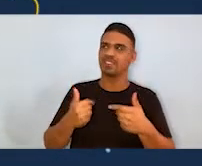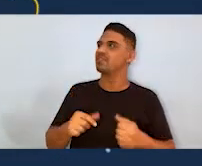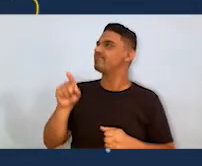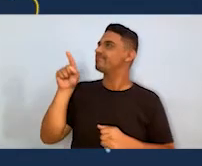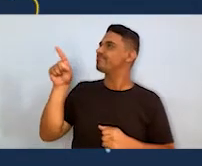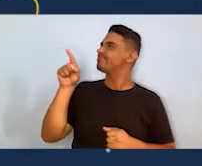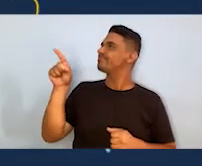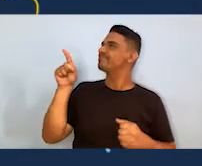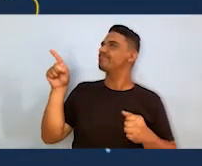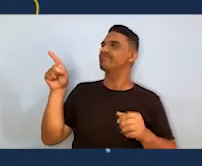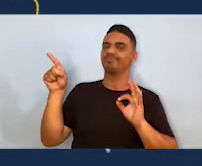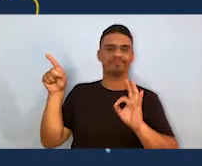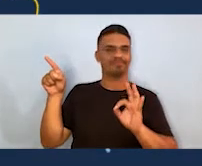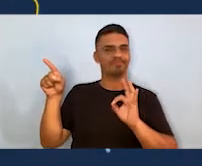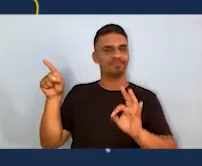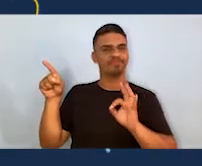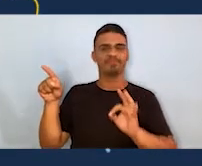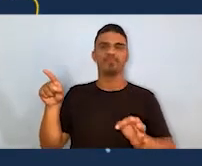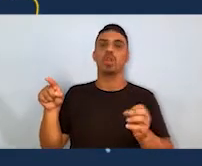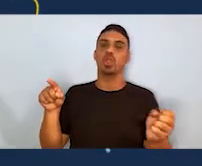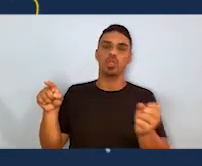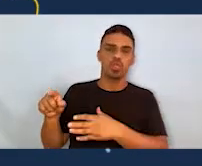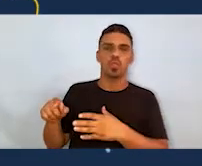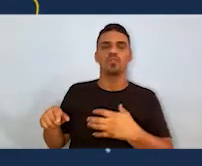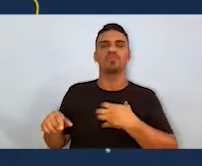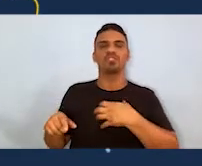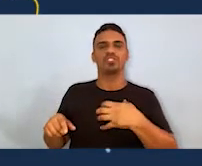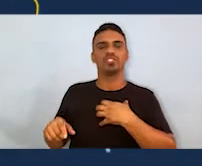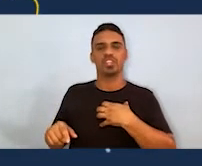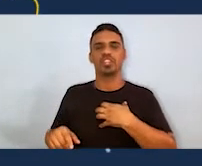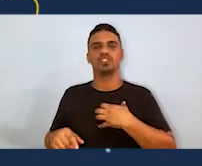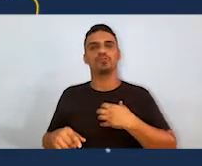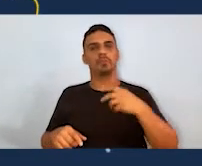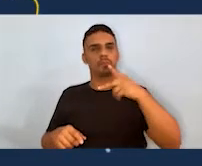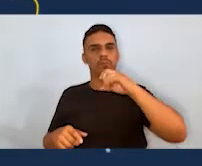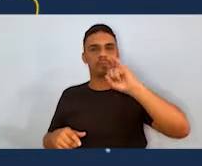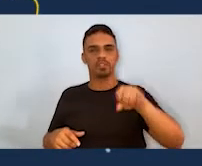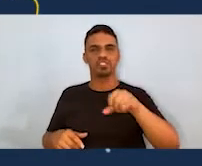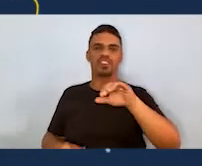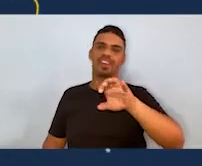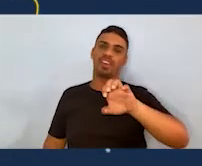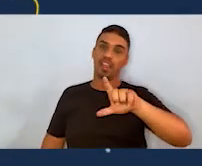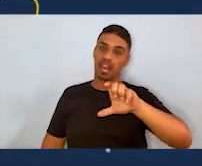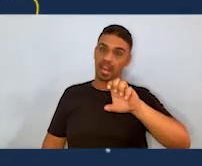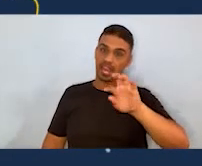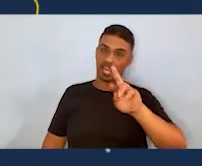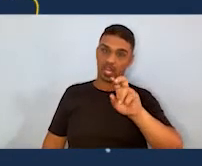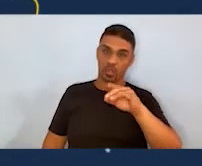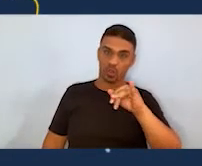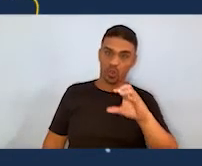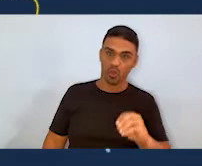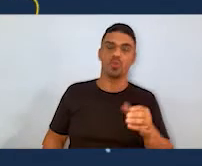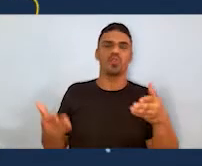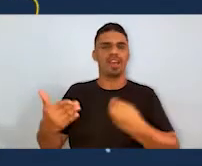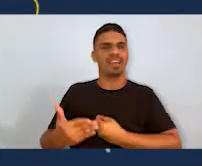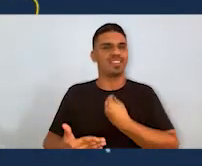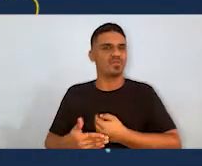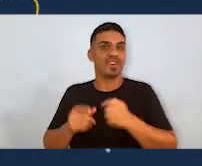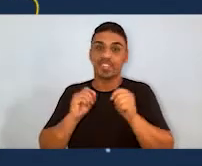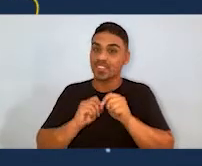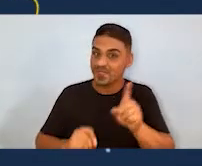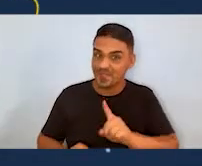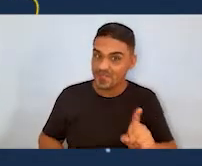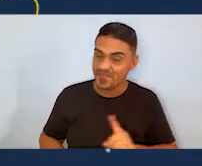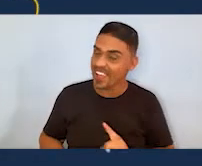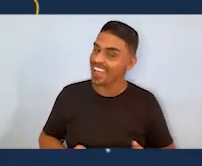foi um novo standard para RPG eletrônico. Para mim, um jogo atual que não faça no